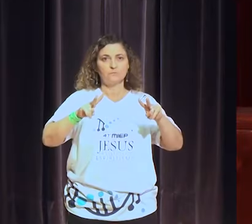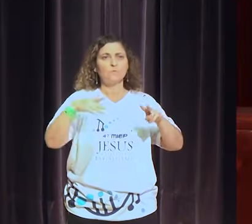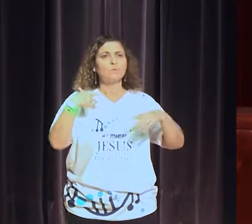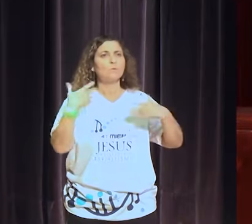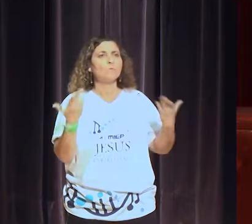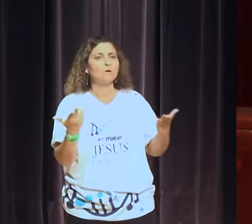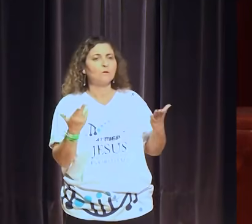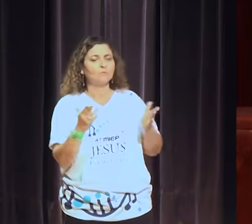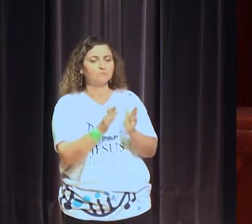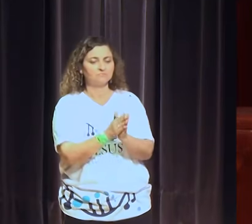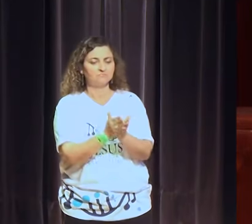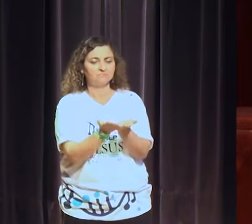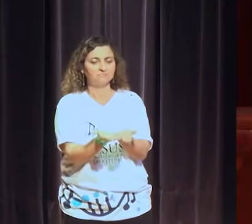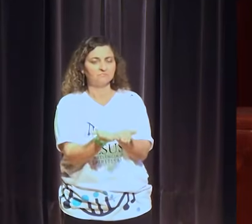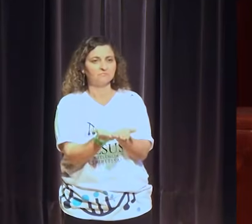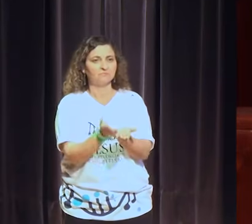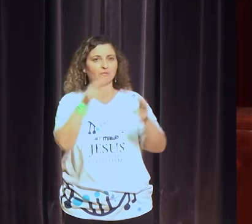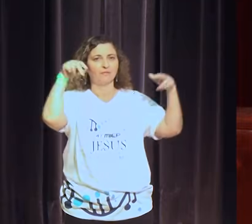Caminho da Luz.